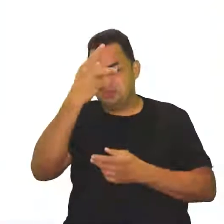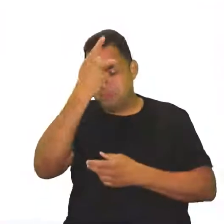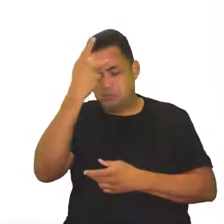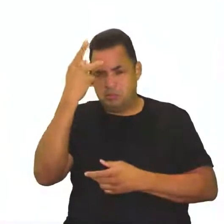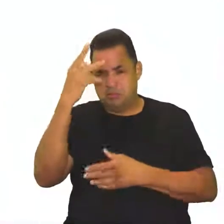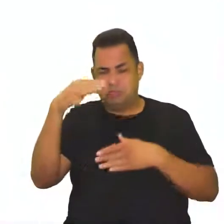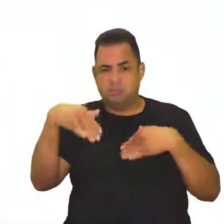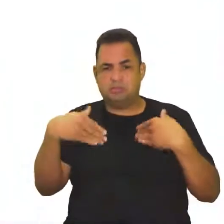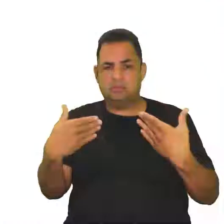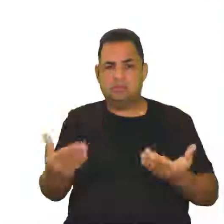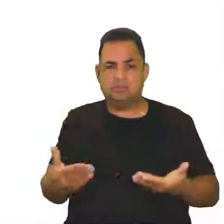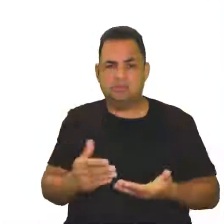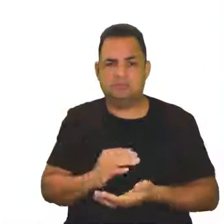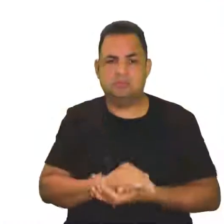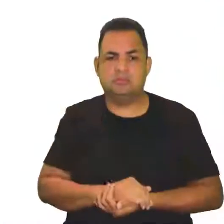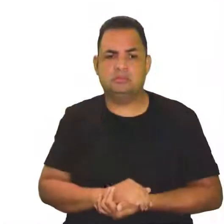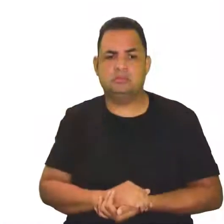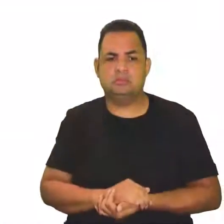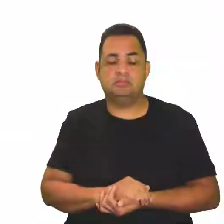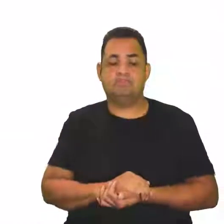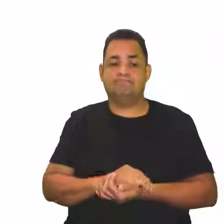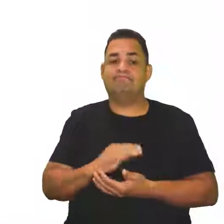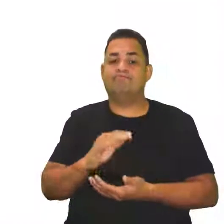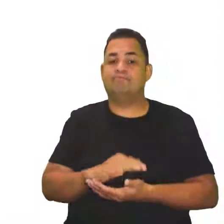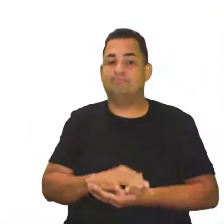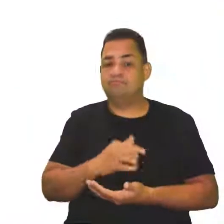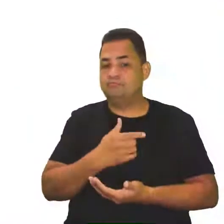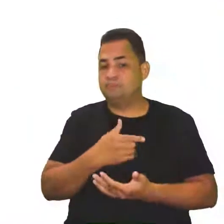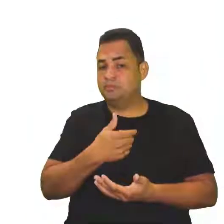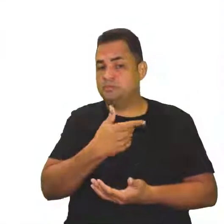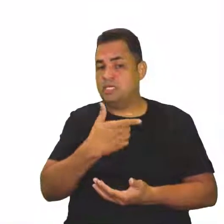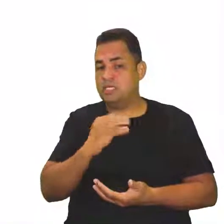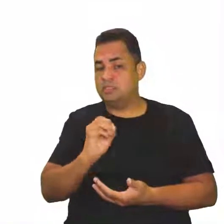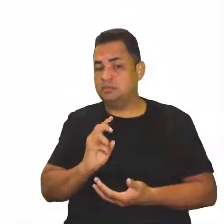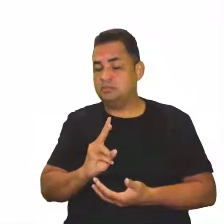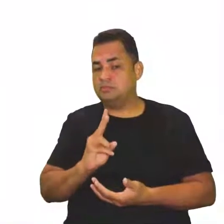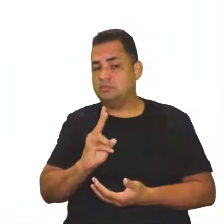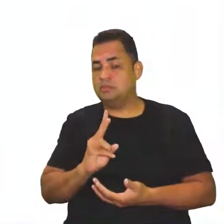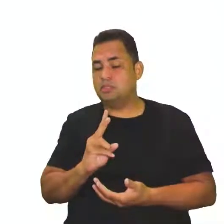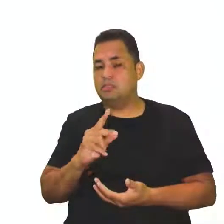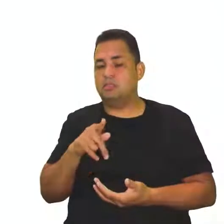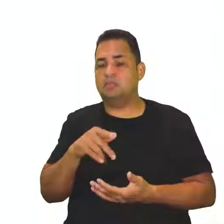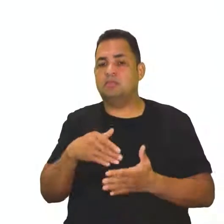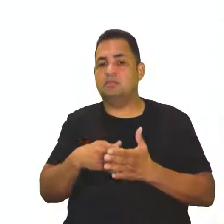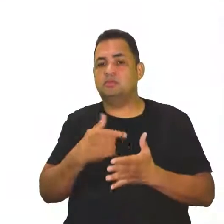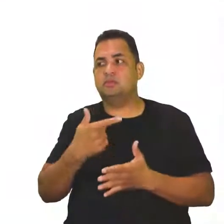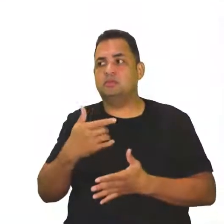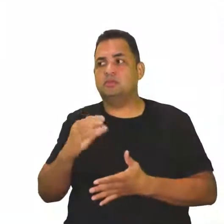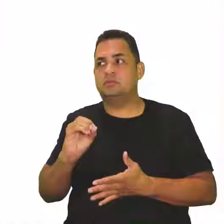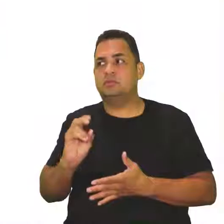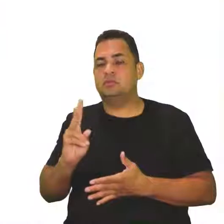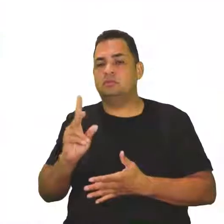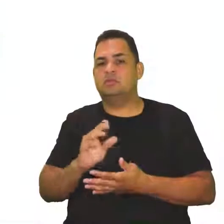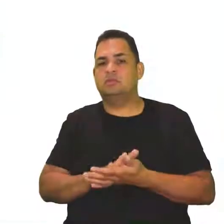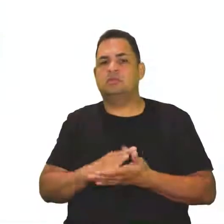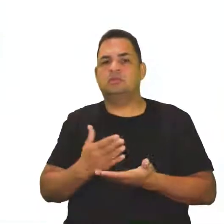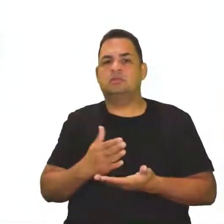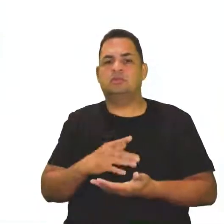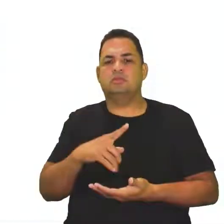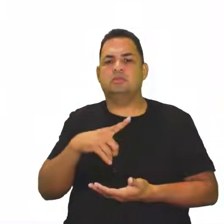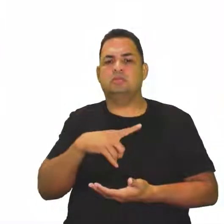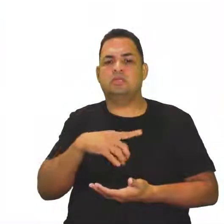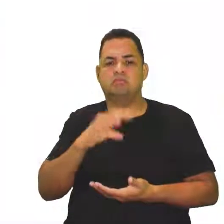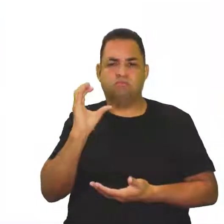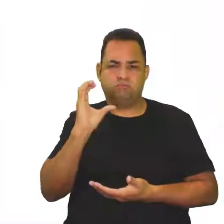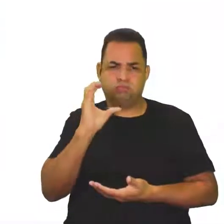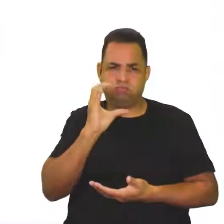ordem que nós falamos aqui, ó, de 10.000 a 200.000 amperes. Ela provoca